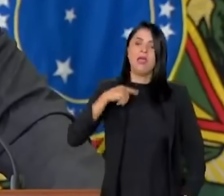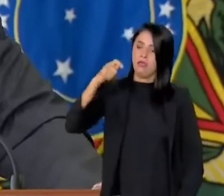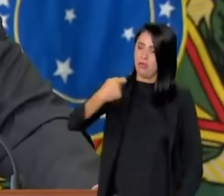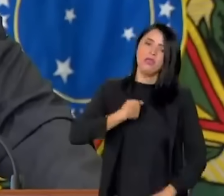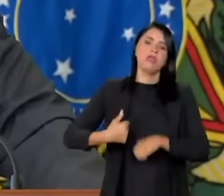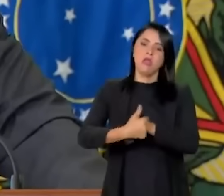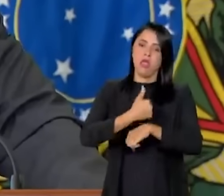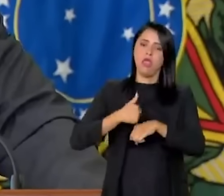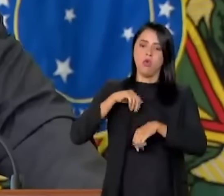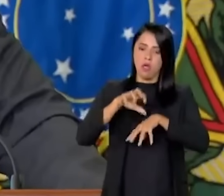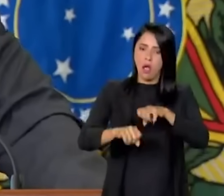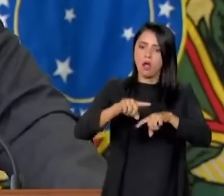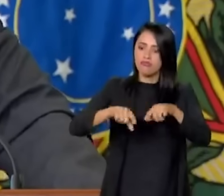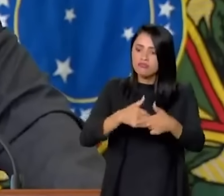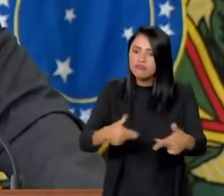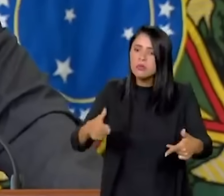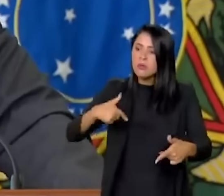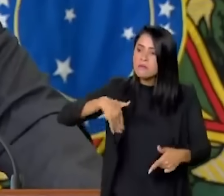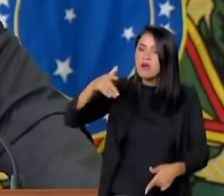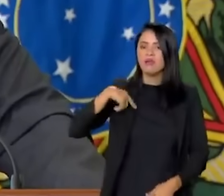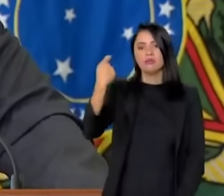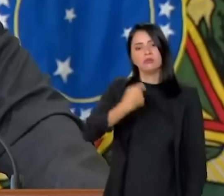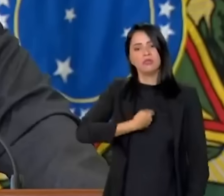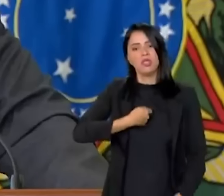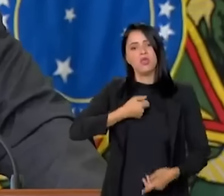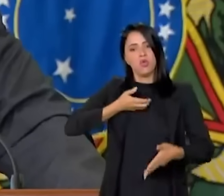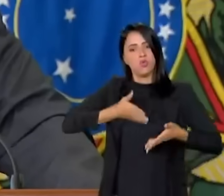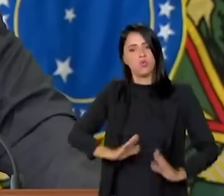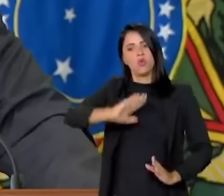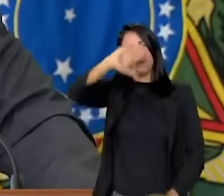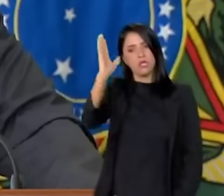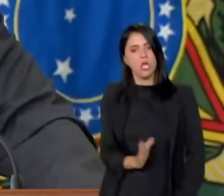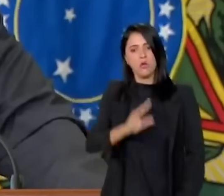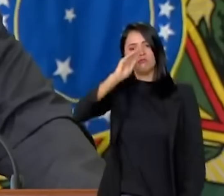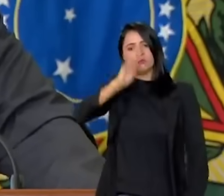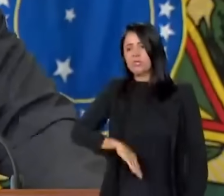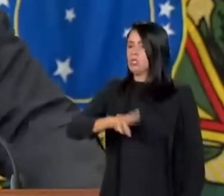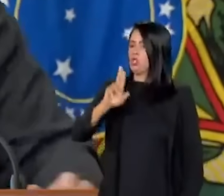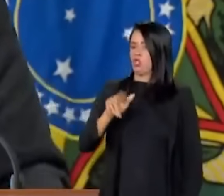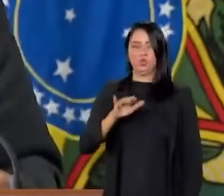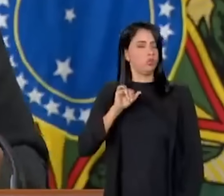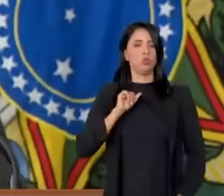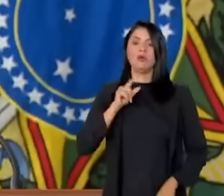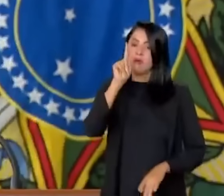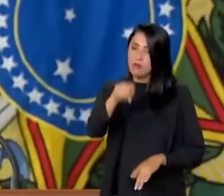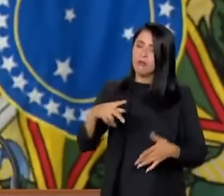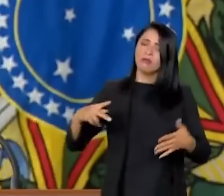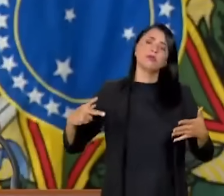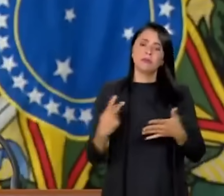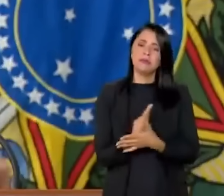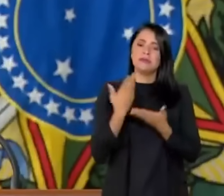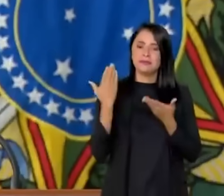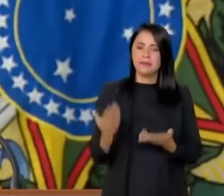catador, mas mais do que catador, eu sou brasileiro e não desisto nunca. E é isso que